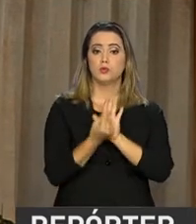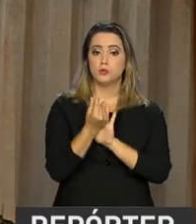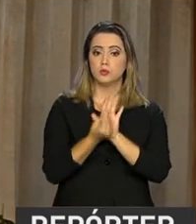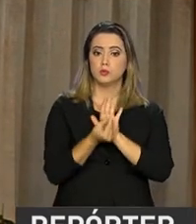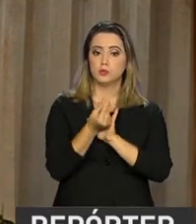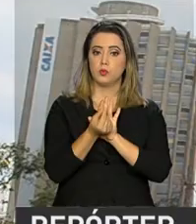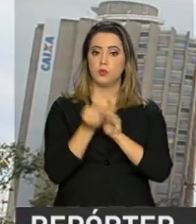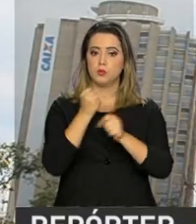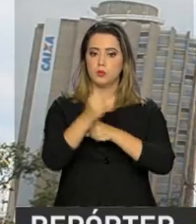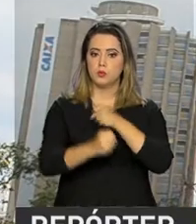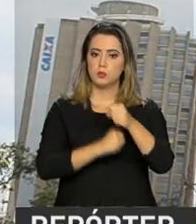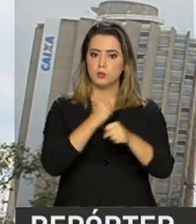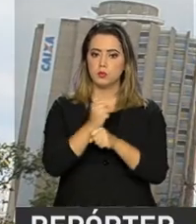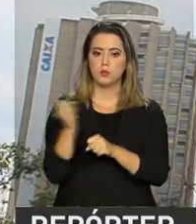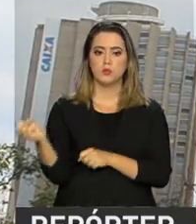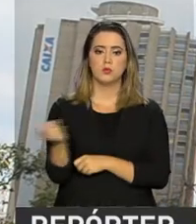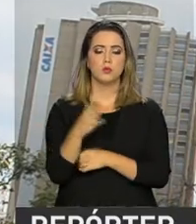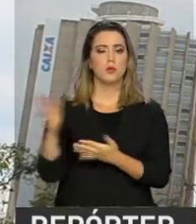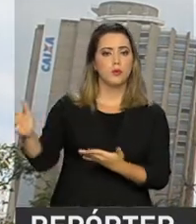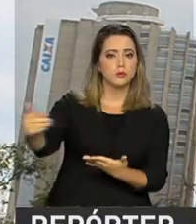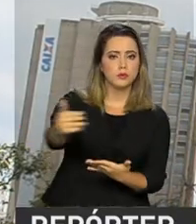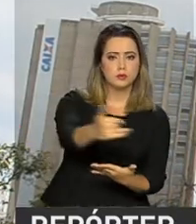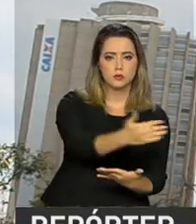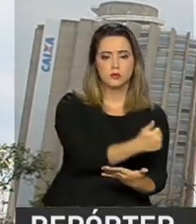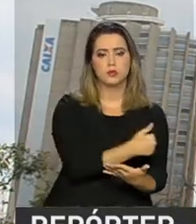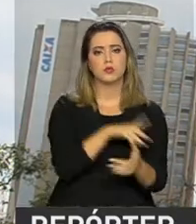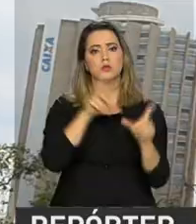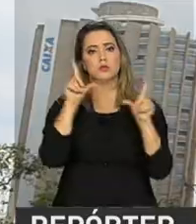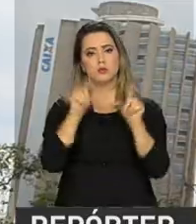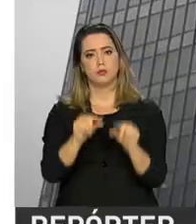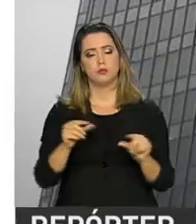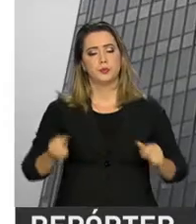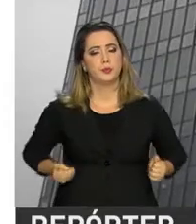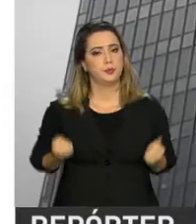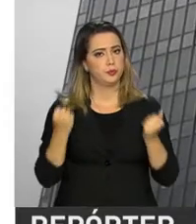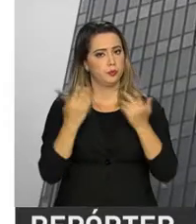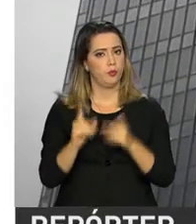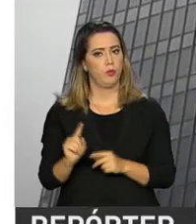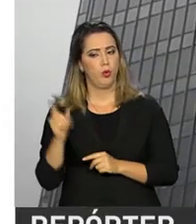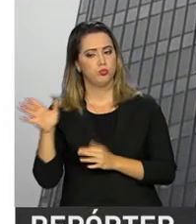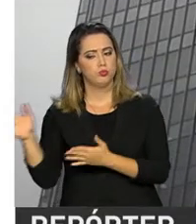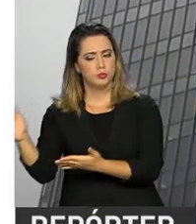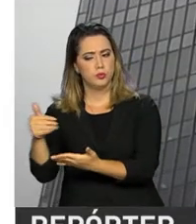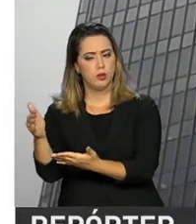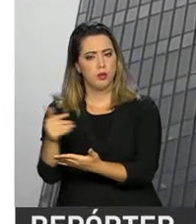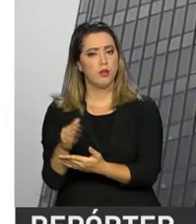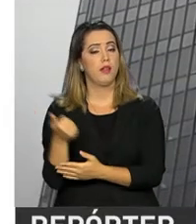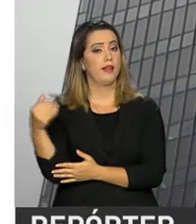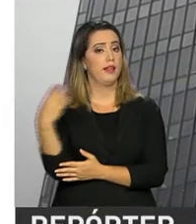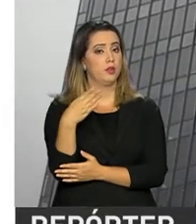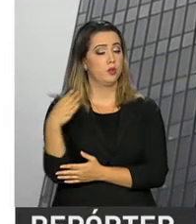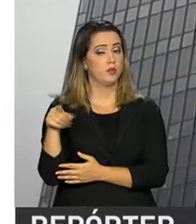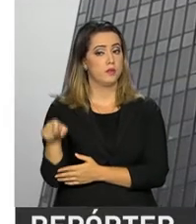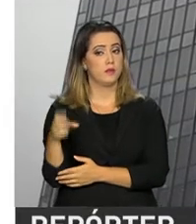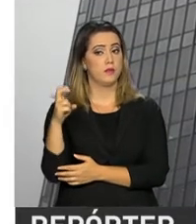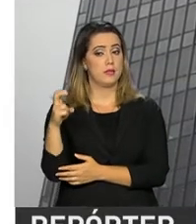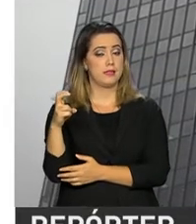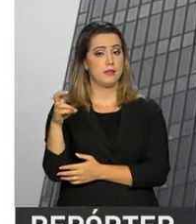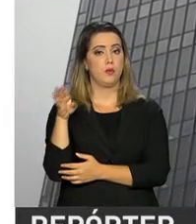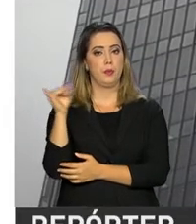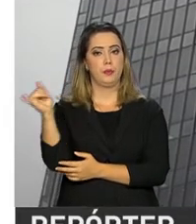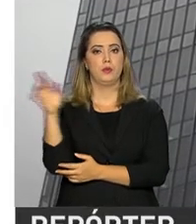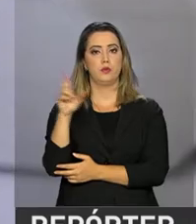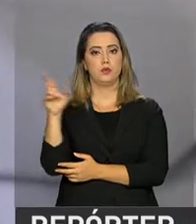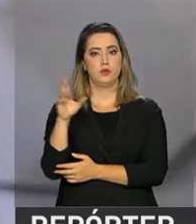vai ter novas receitas e menos gastos do lado das receitas são 14 bilhões e meio de reais a mais para os cofres